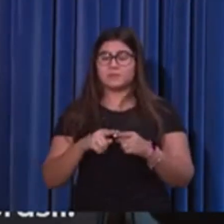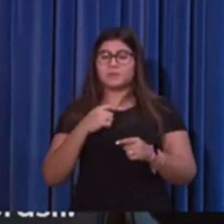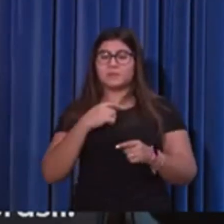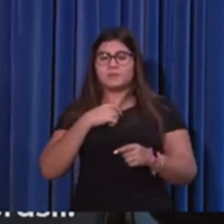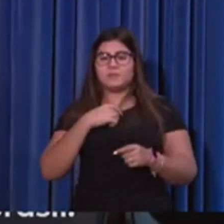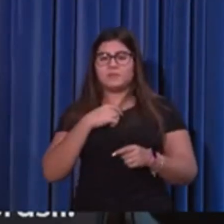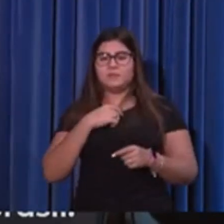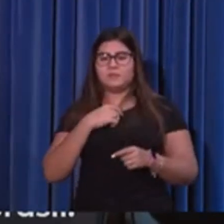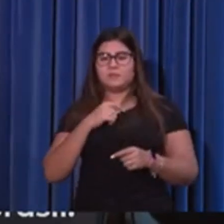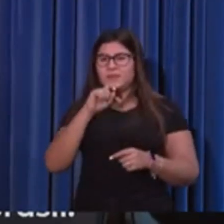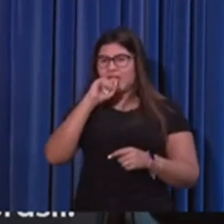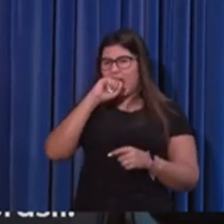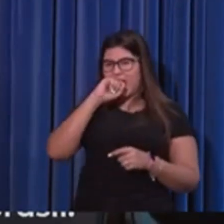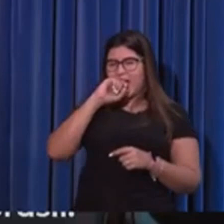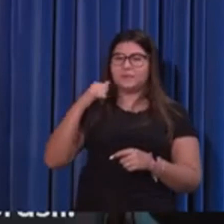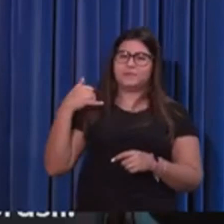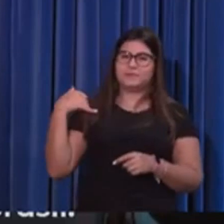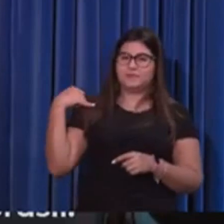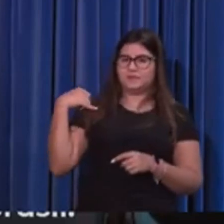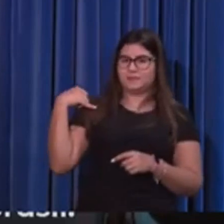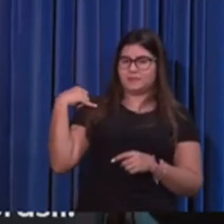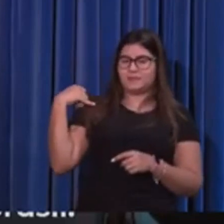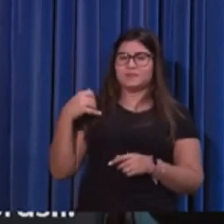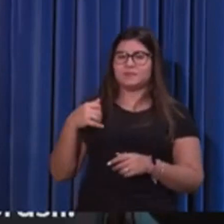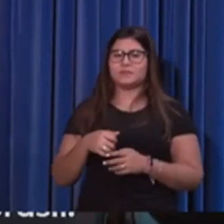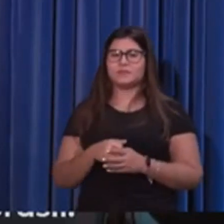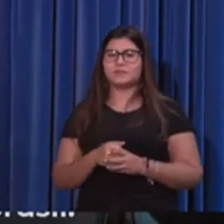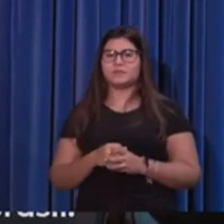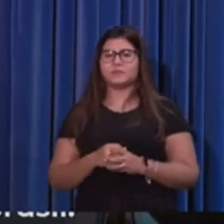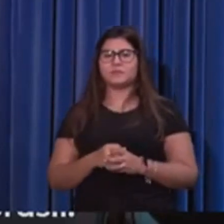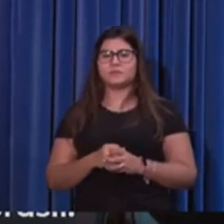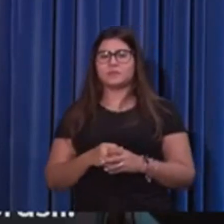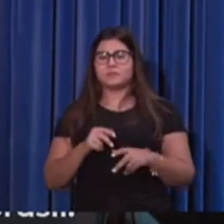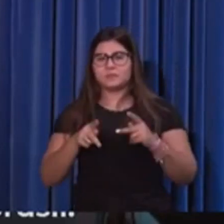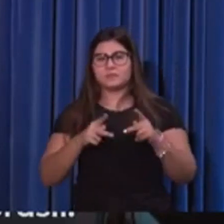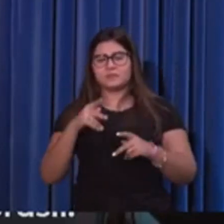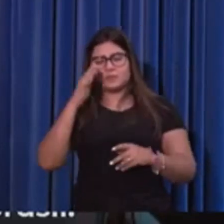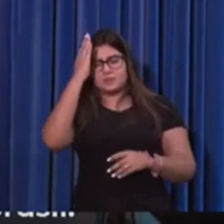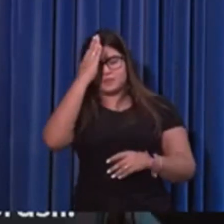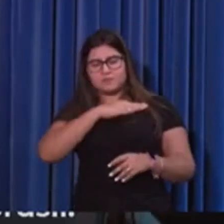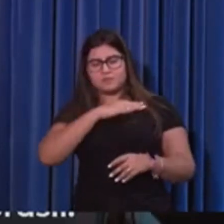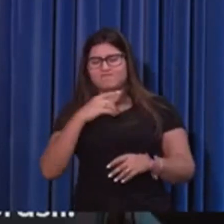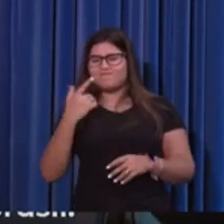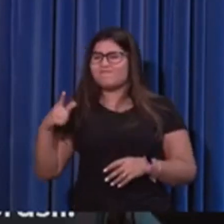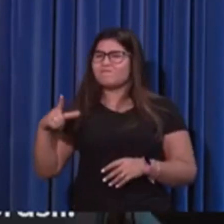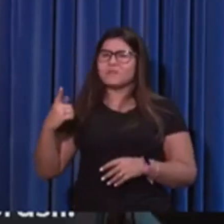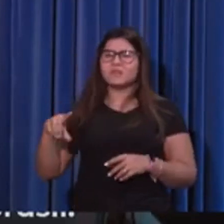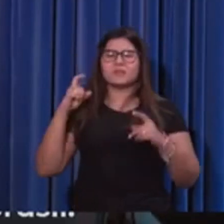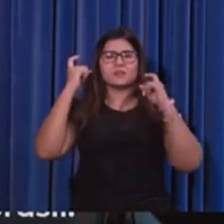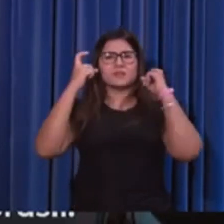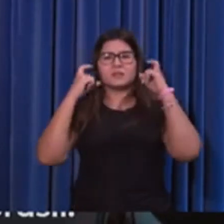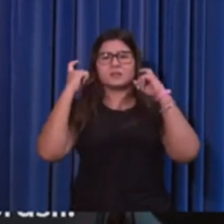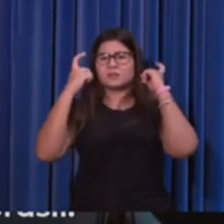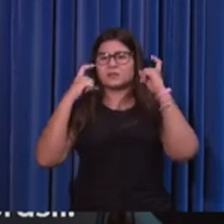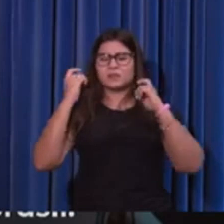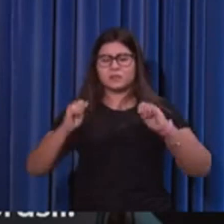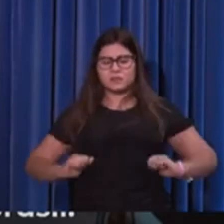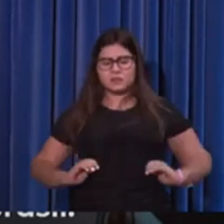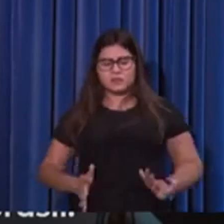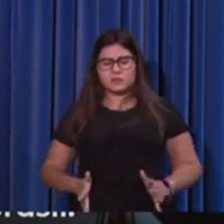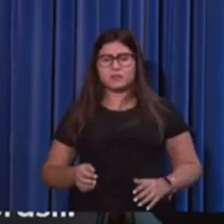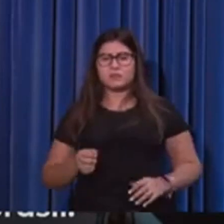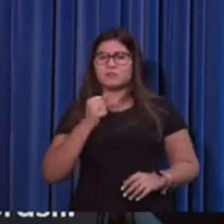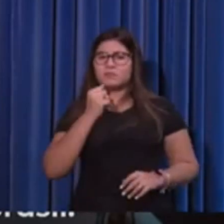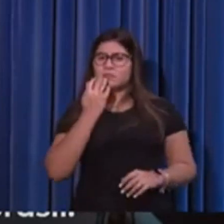ver a prosperidade dos perversos. Para eles não há preocupações, o seu corpo é sadio e